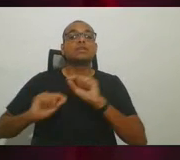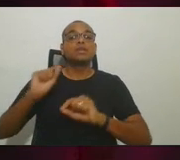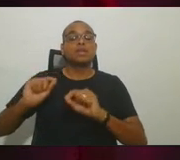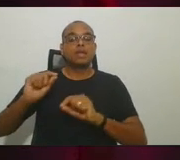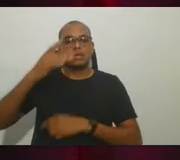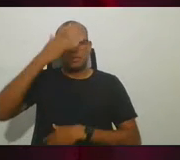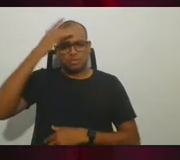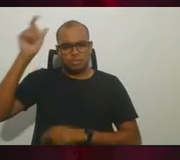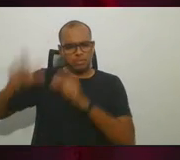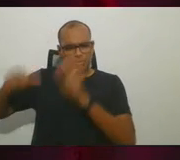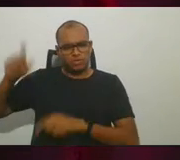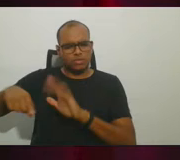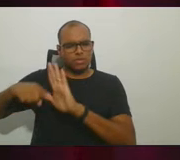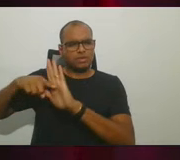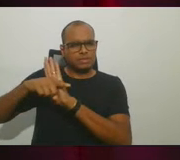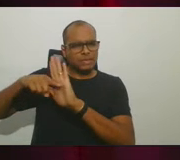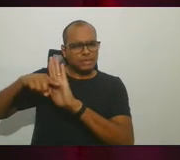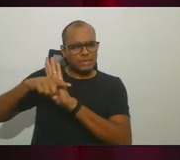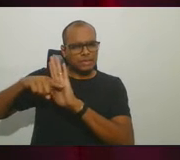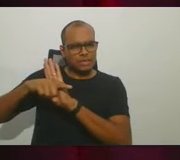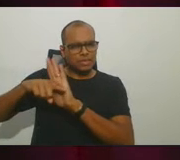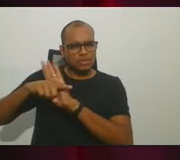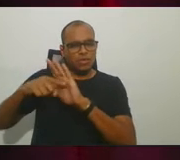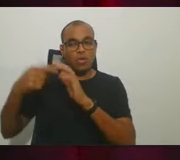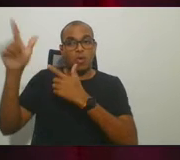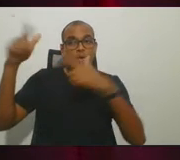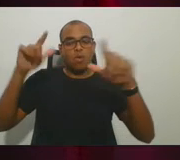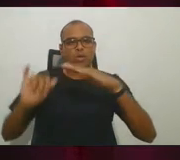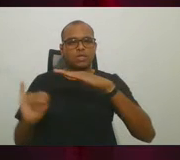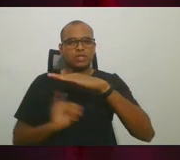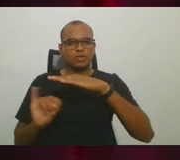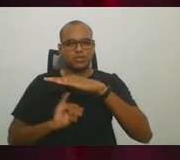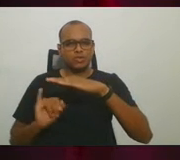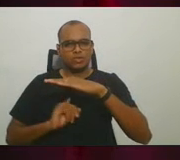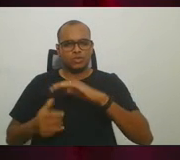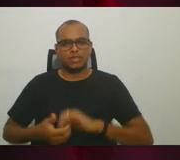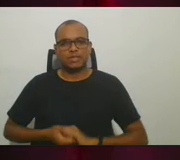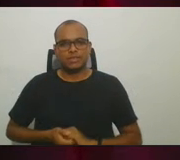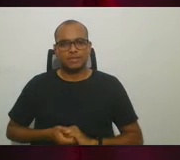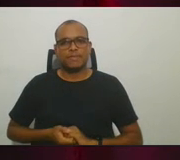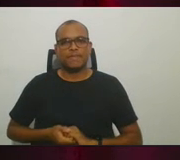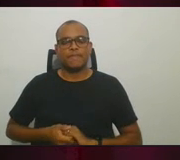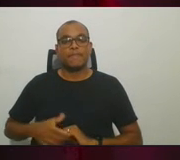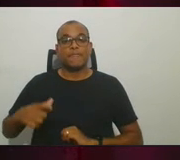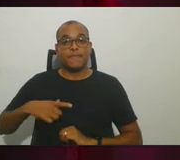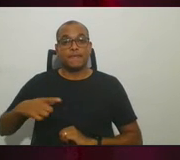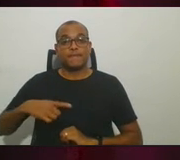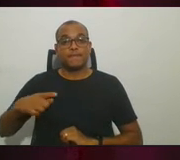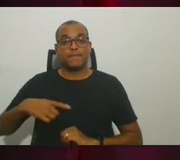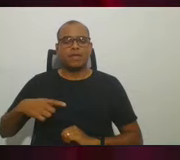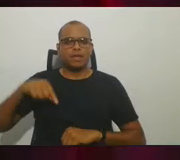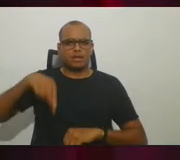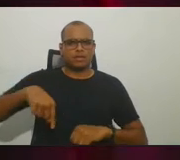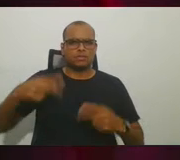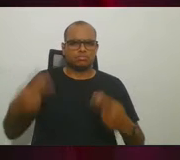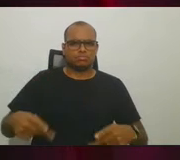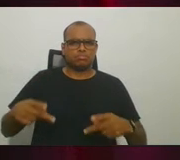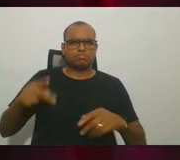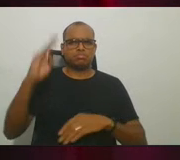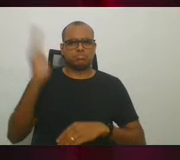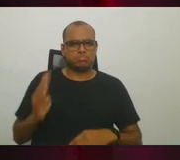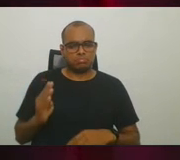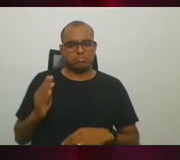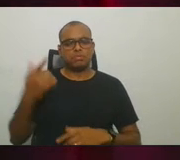pesquisadoras interinstitucionais, com a inserção nacional e internacional. O